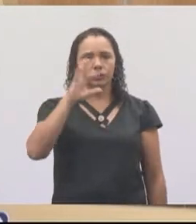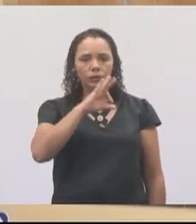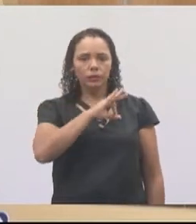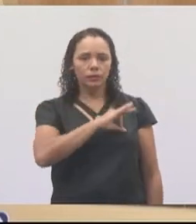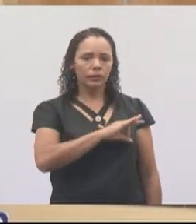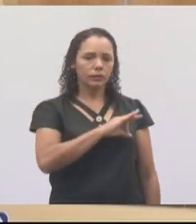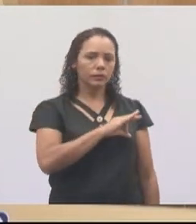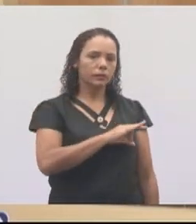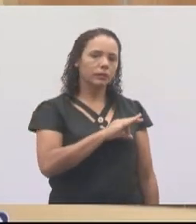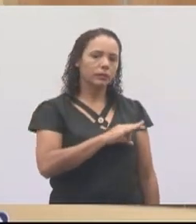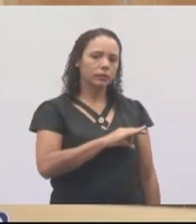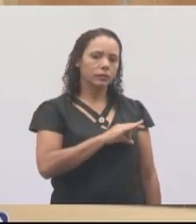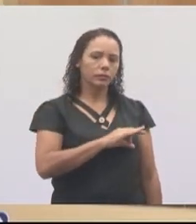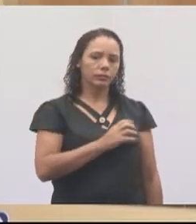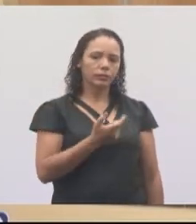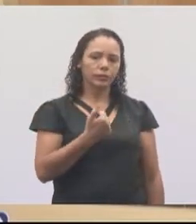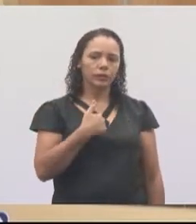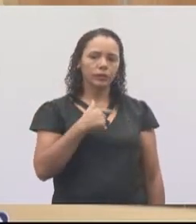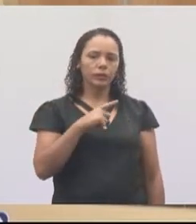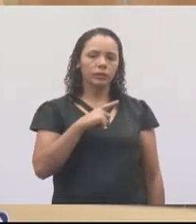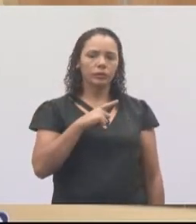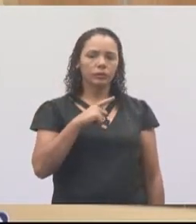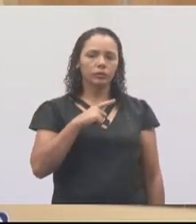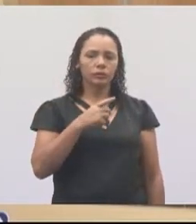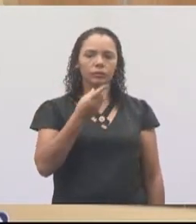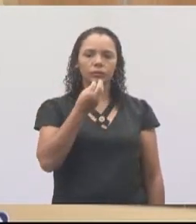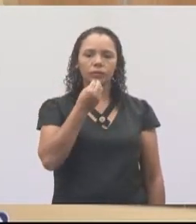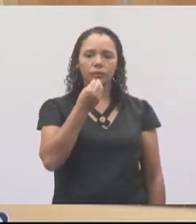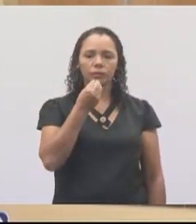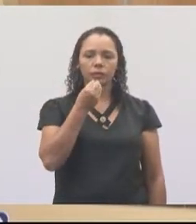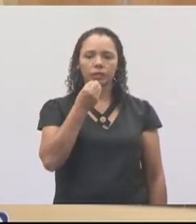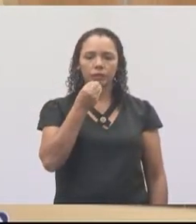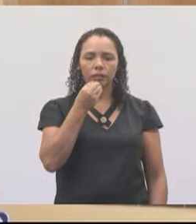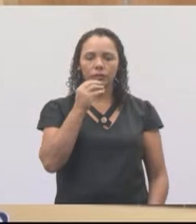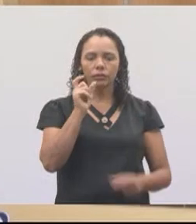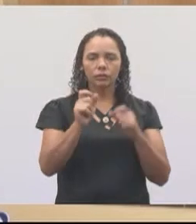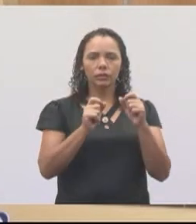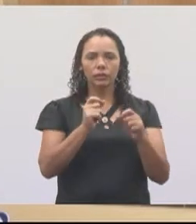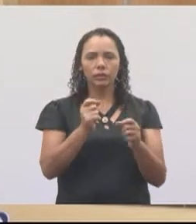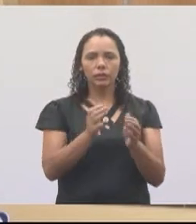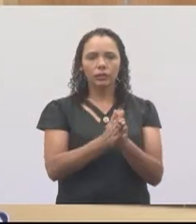eu tive o privilégio de há 20 anos